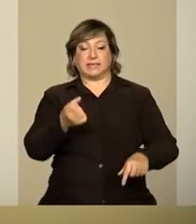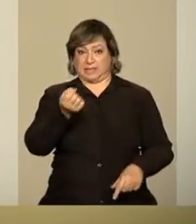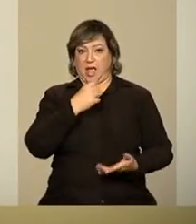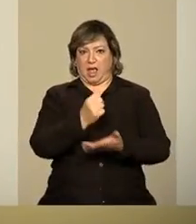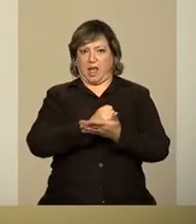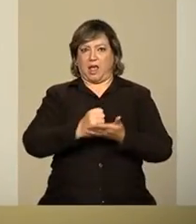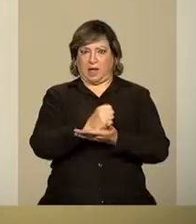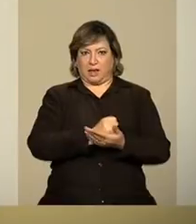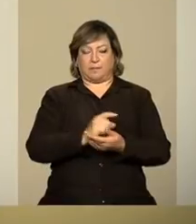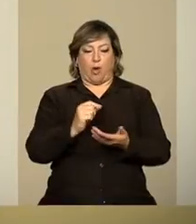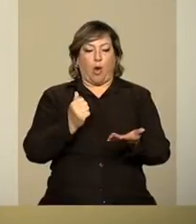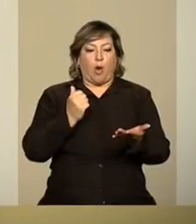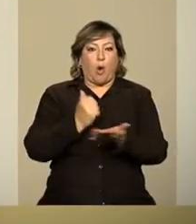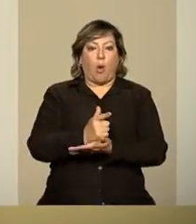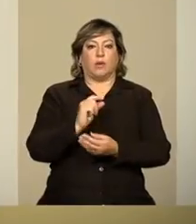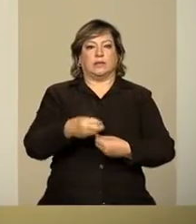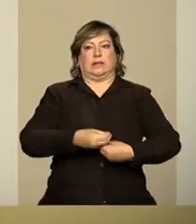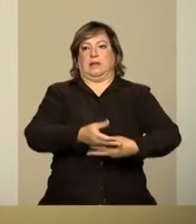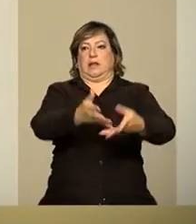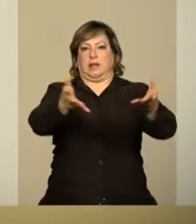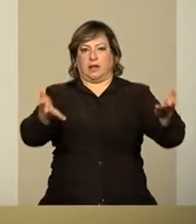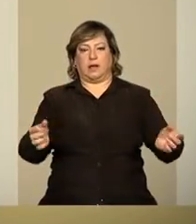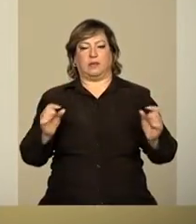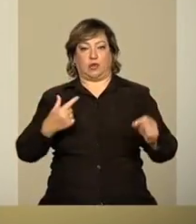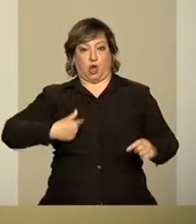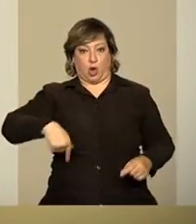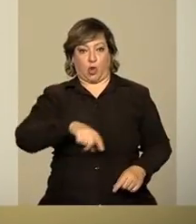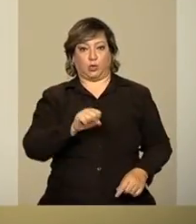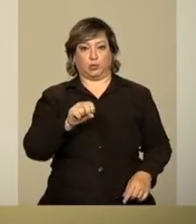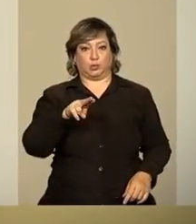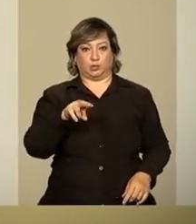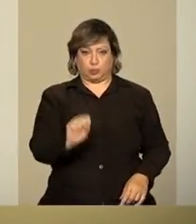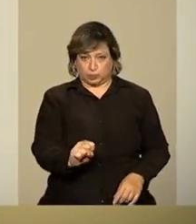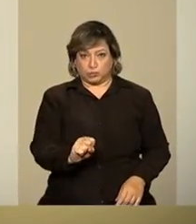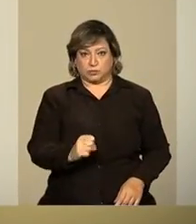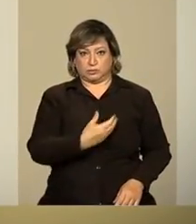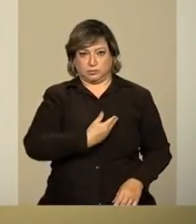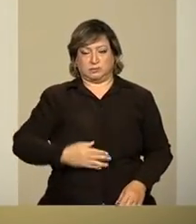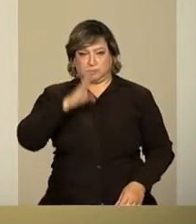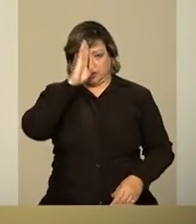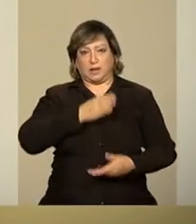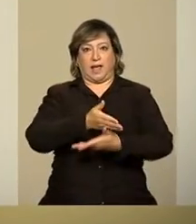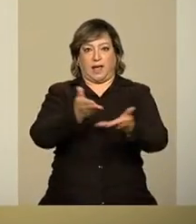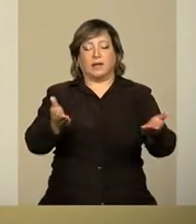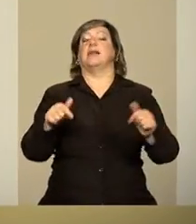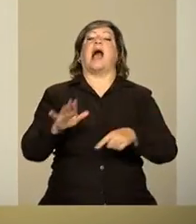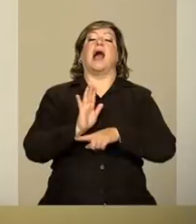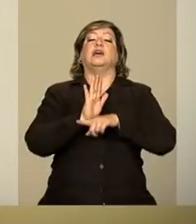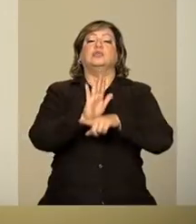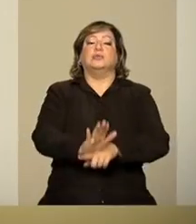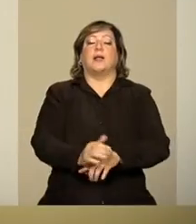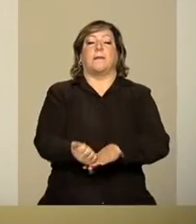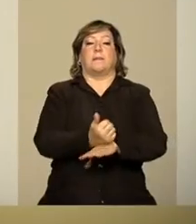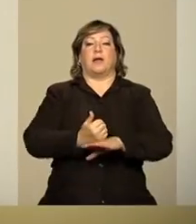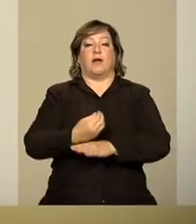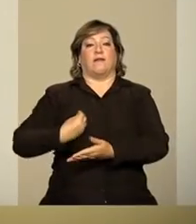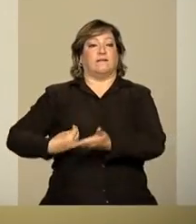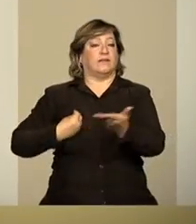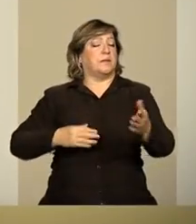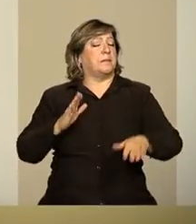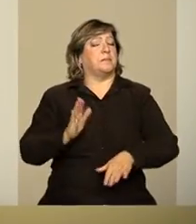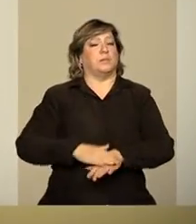remédios Luciano comprados de distribuídos pelo nós é uma público de saúde o SUS ajudam a melhorar